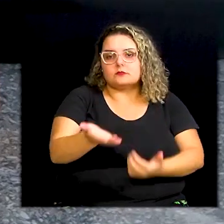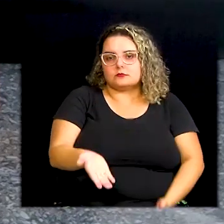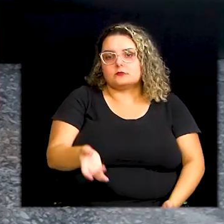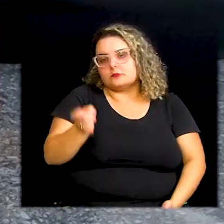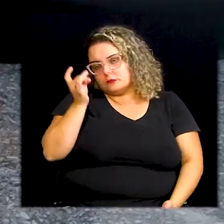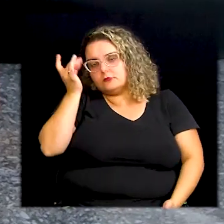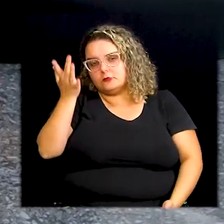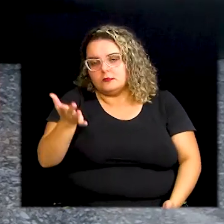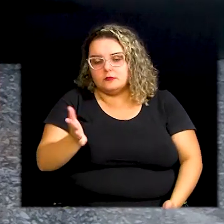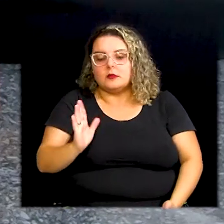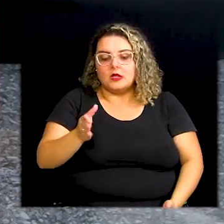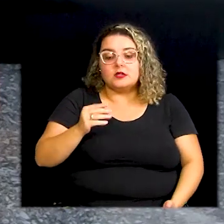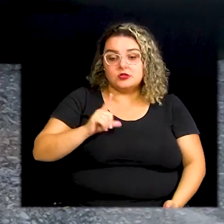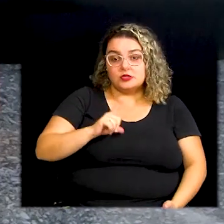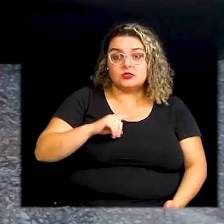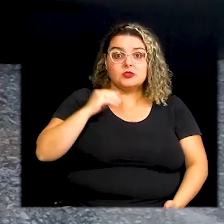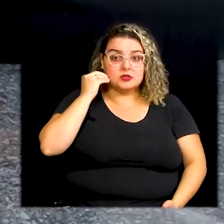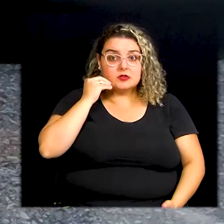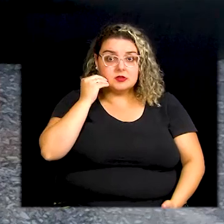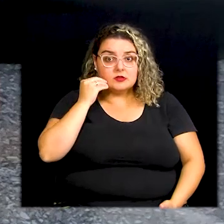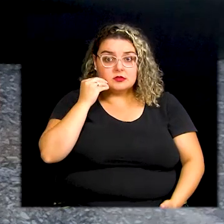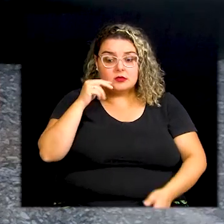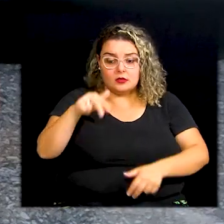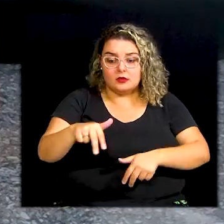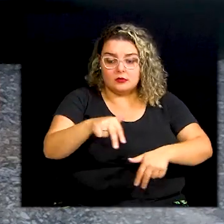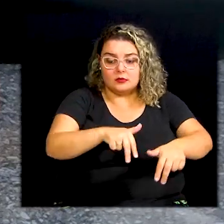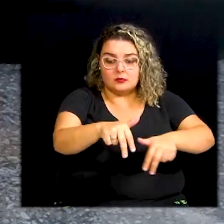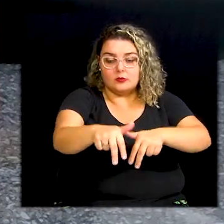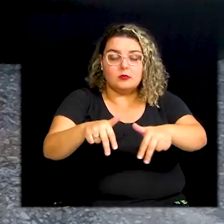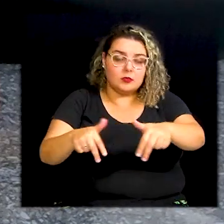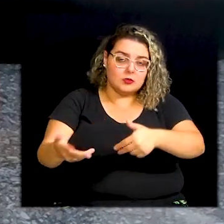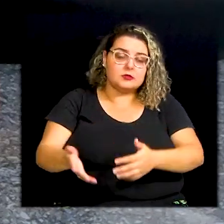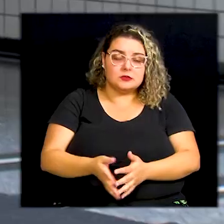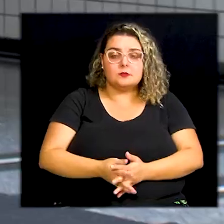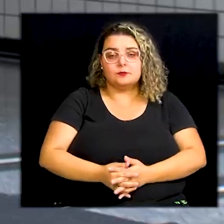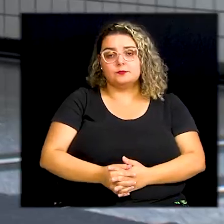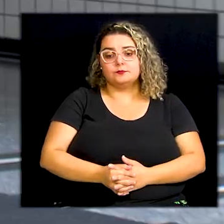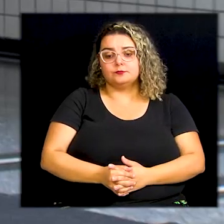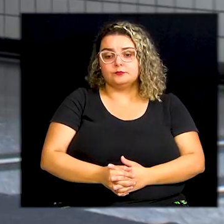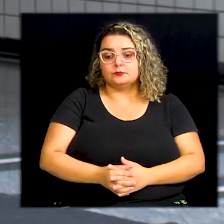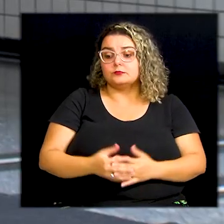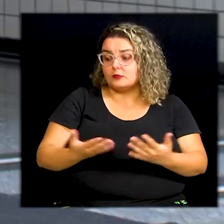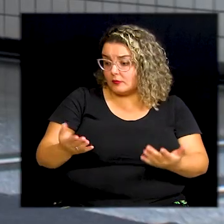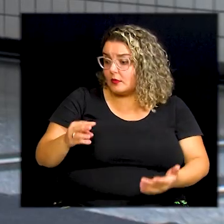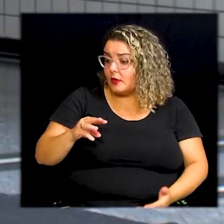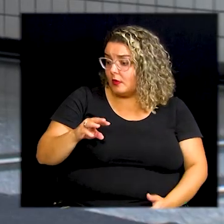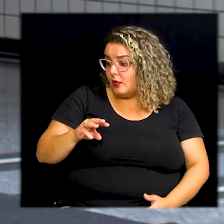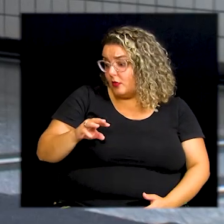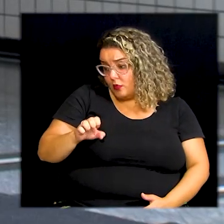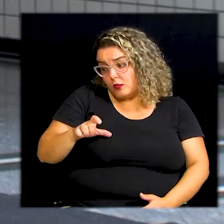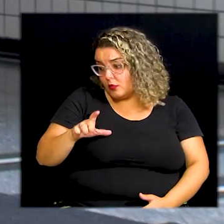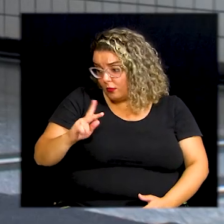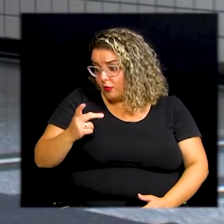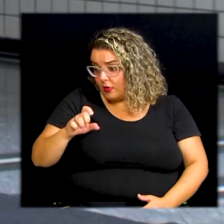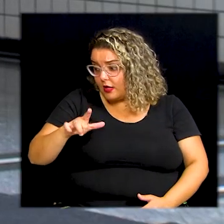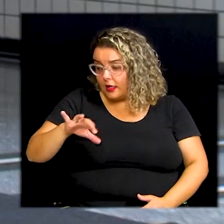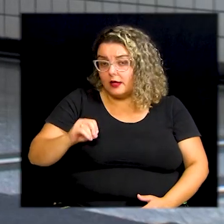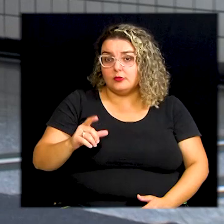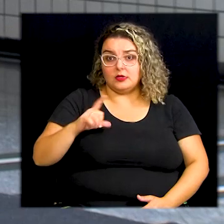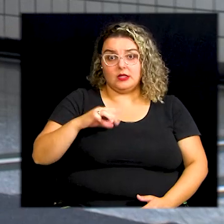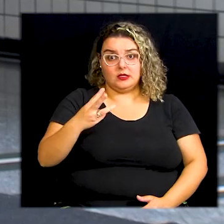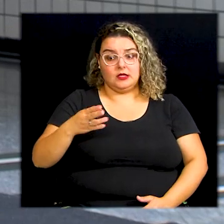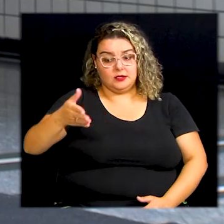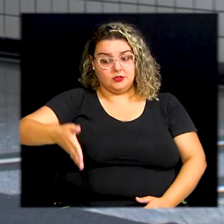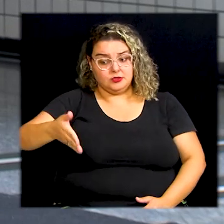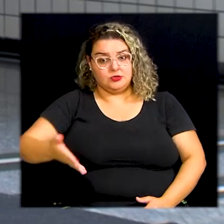e facilmente, porque eu já tinha experiência na posição, né? É que o Hélio dos Anjos tem a posição 3 laterais